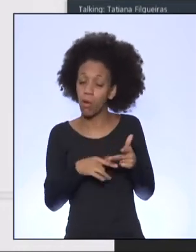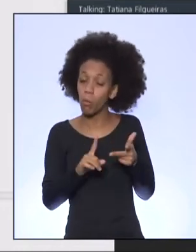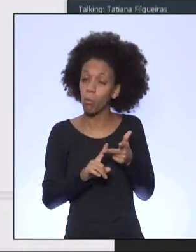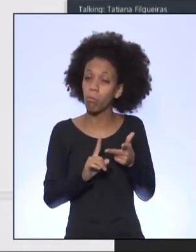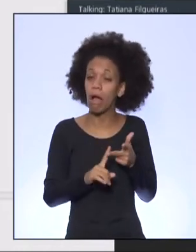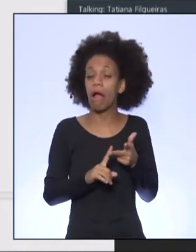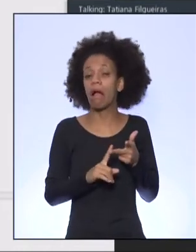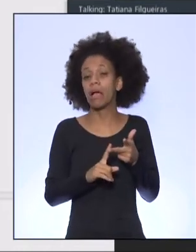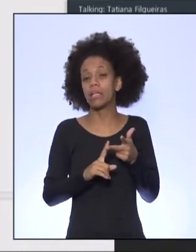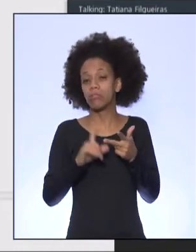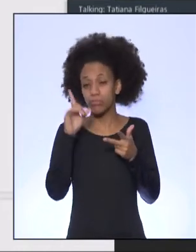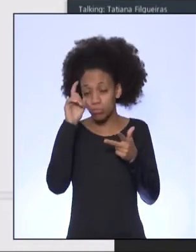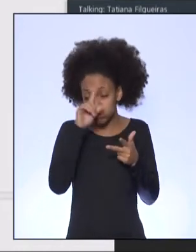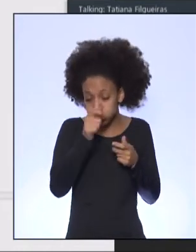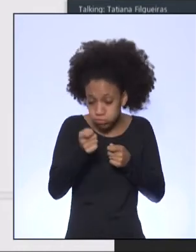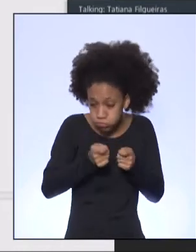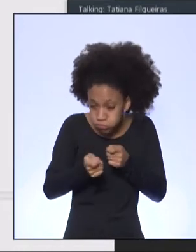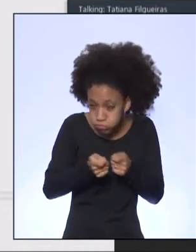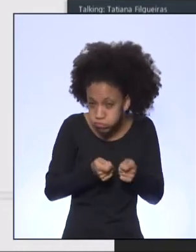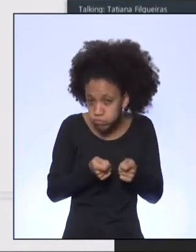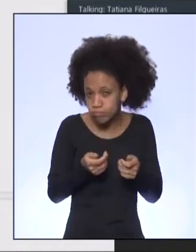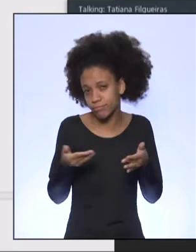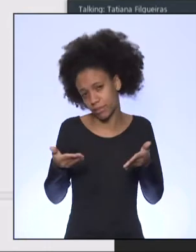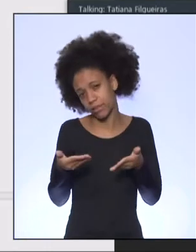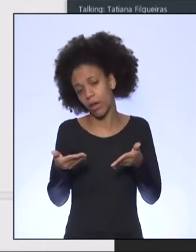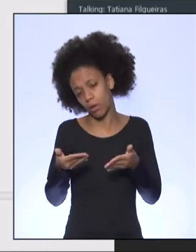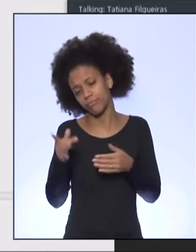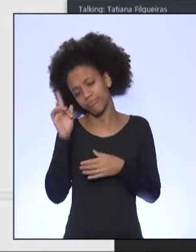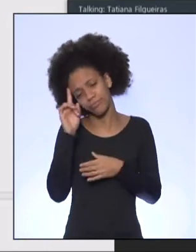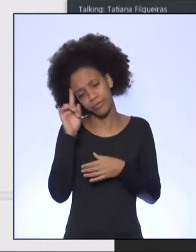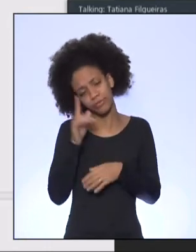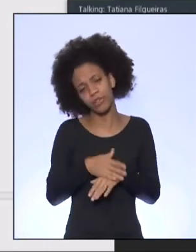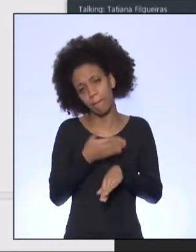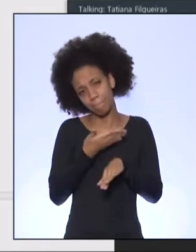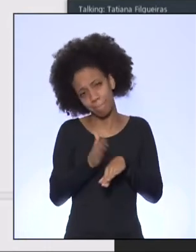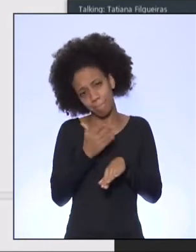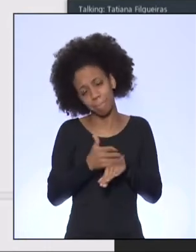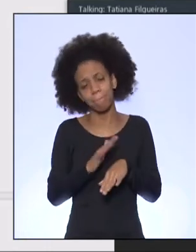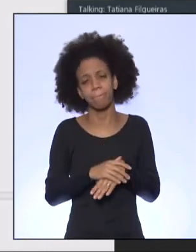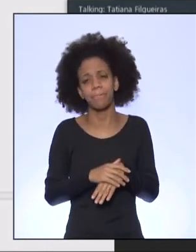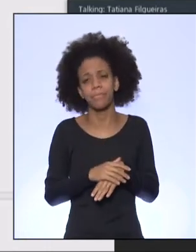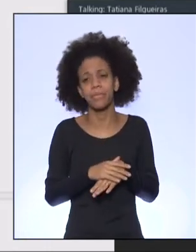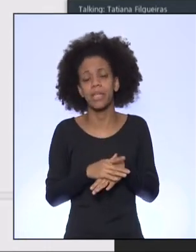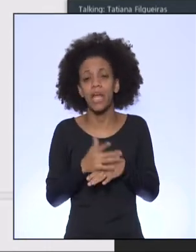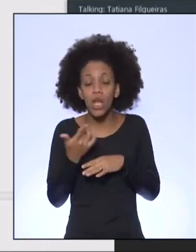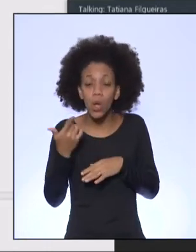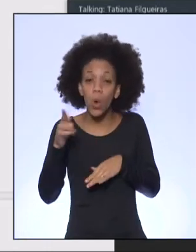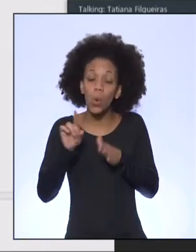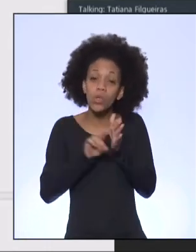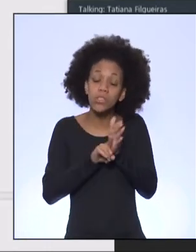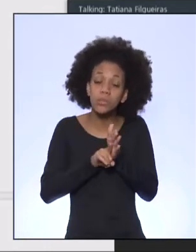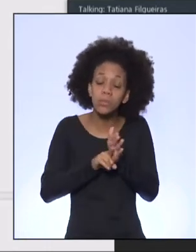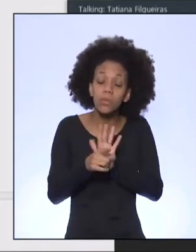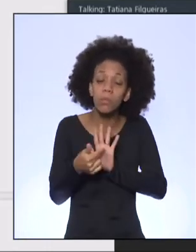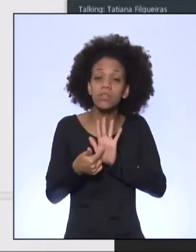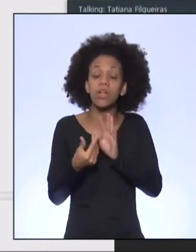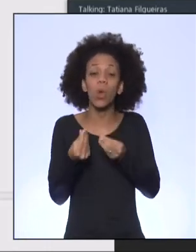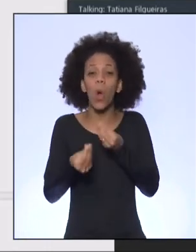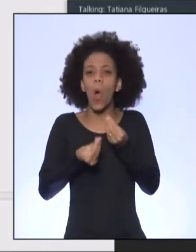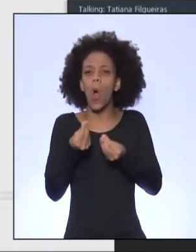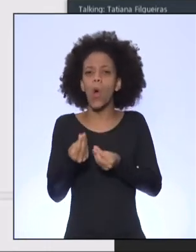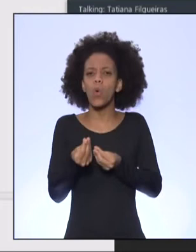que desempenhar nas nossas vidas agora no dia a dia, né? E outras pesquisas também têm nos mostrado como que os professores